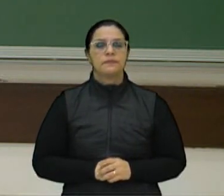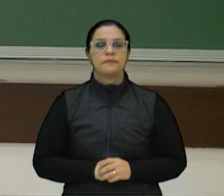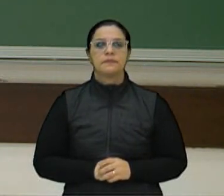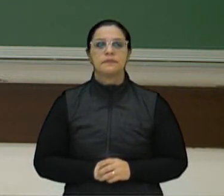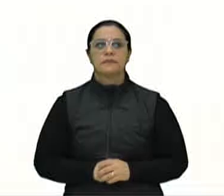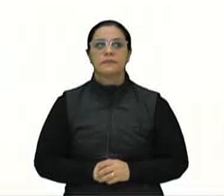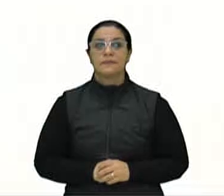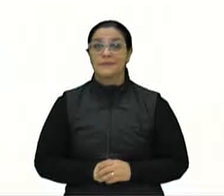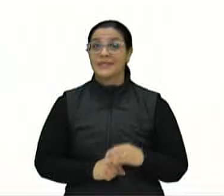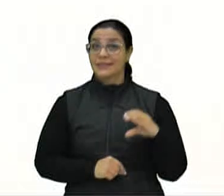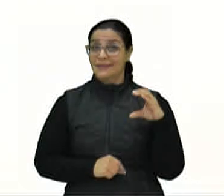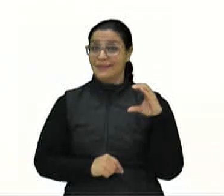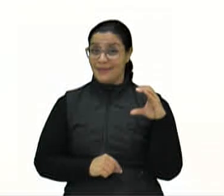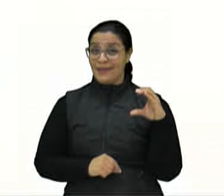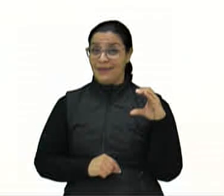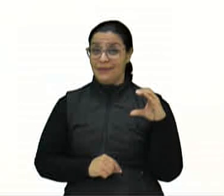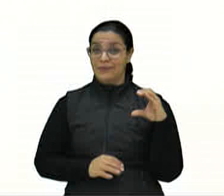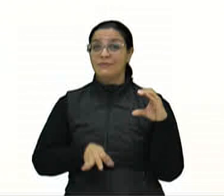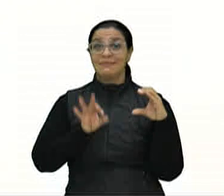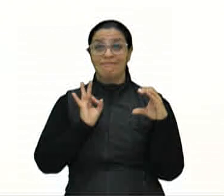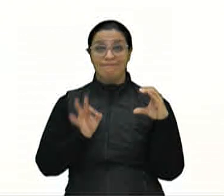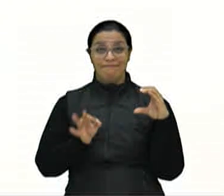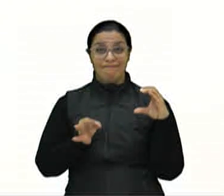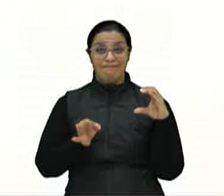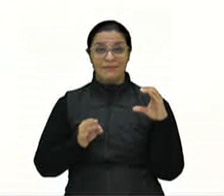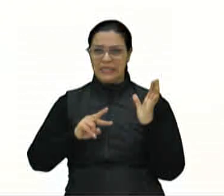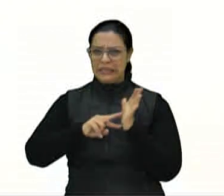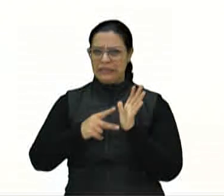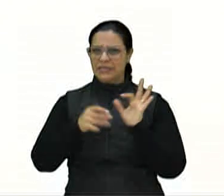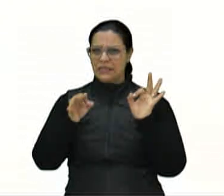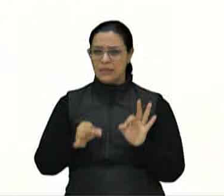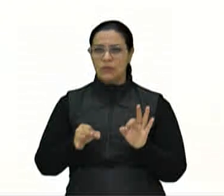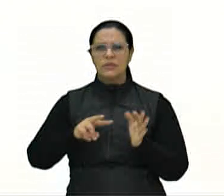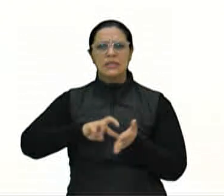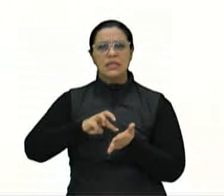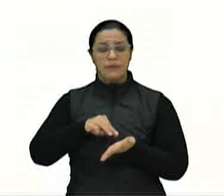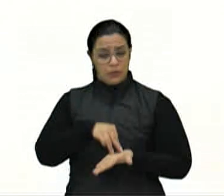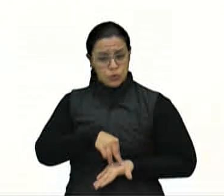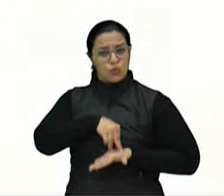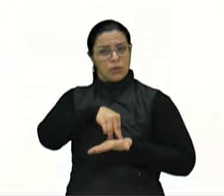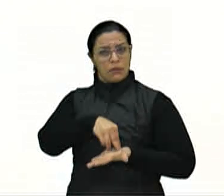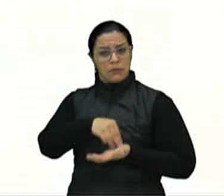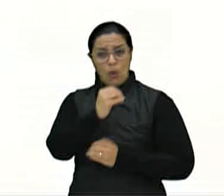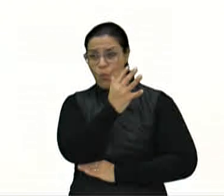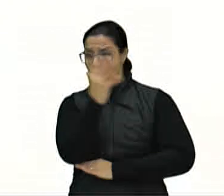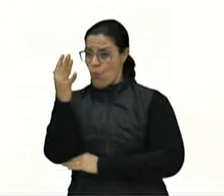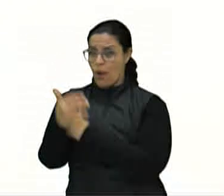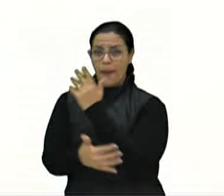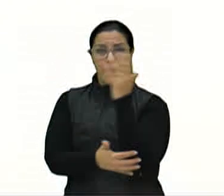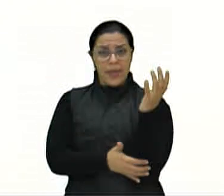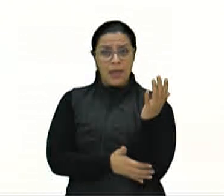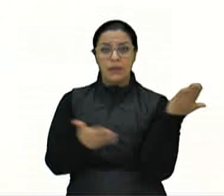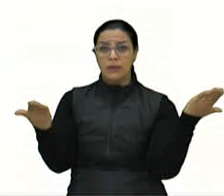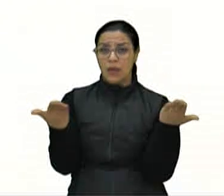lá? Se você marcou a C, acertou. Sustentar o meio ambiente em